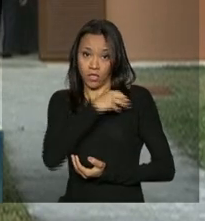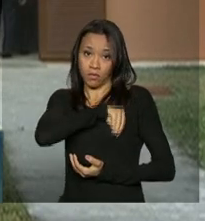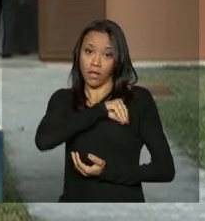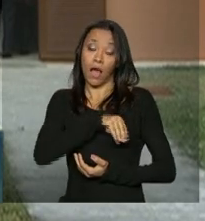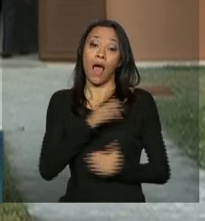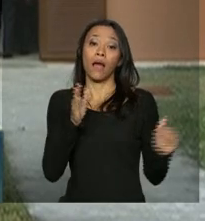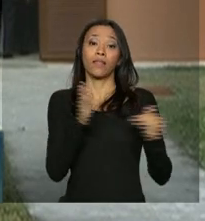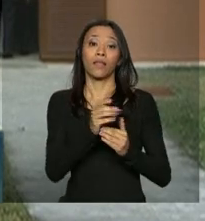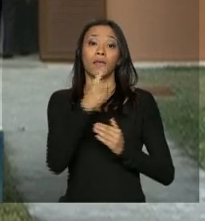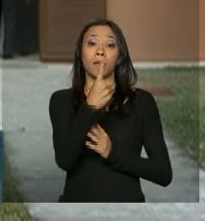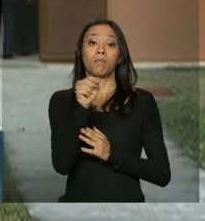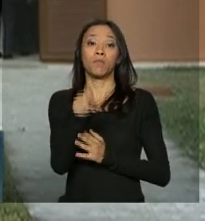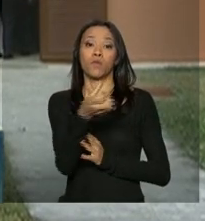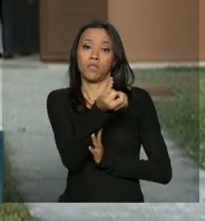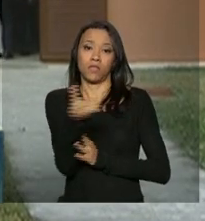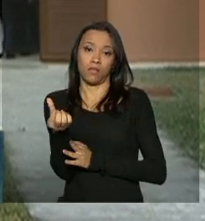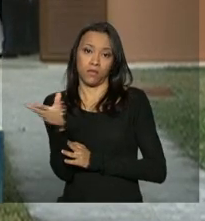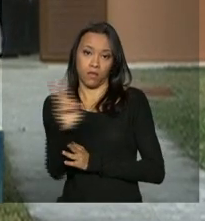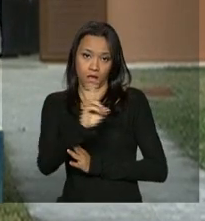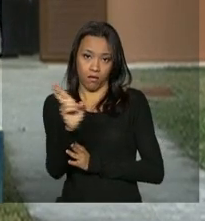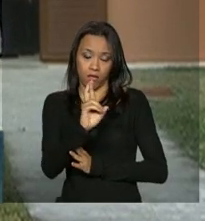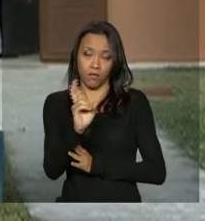16.600 por